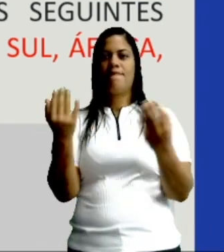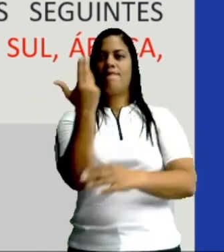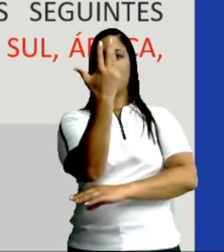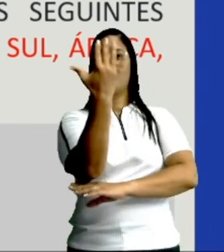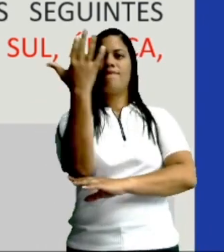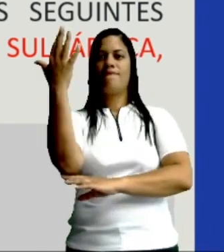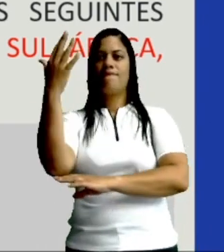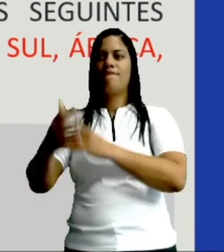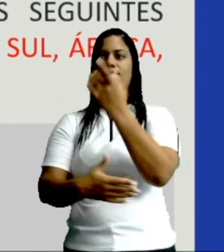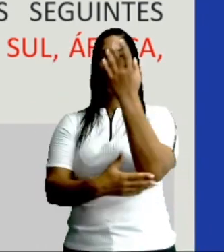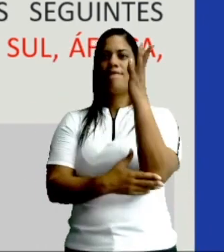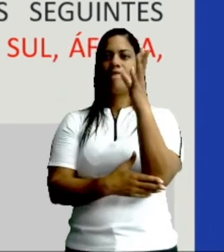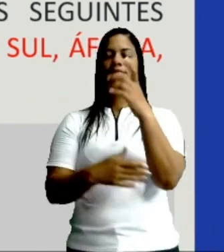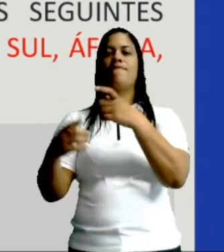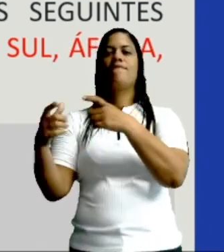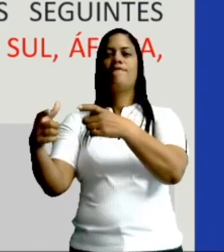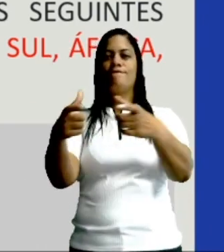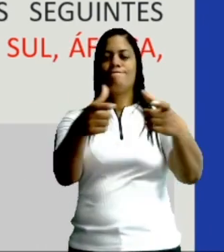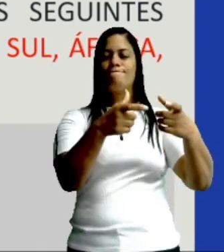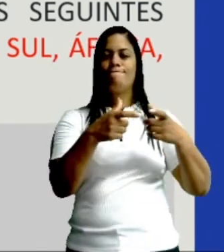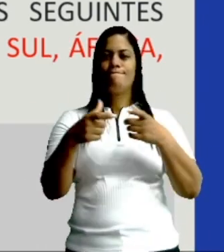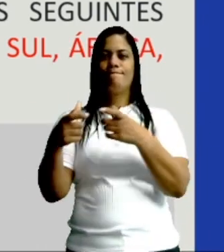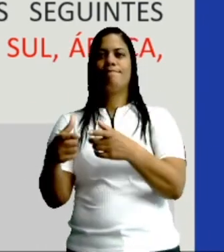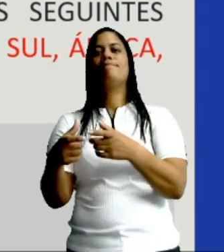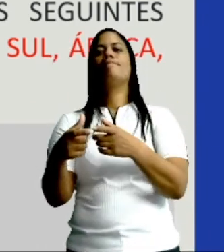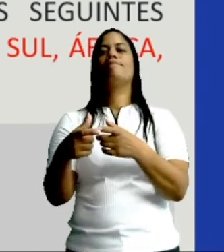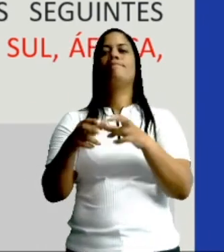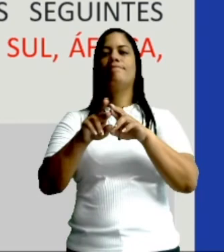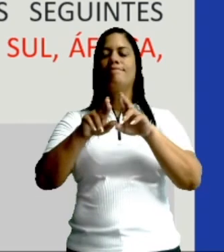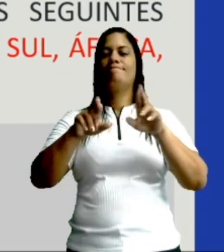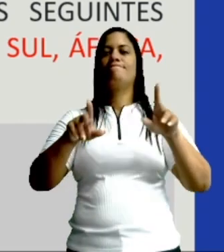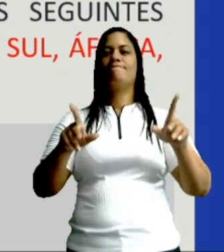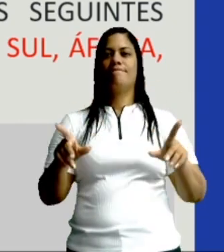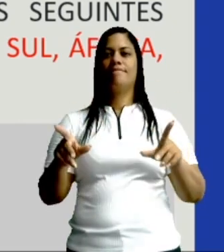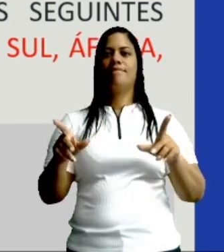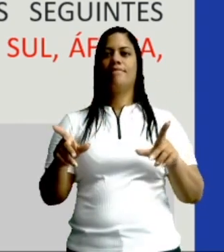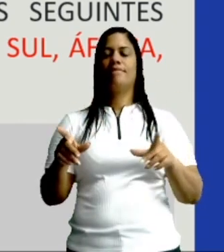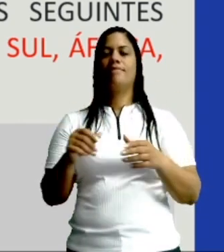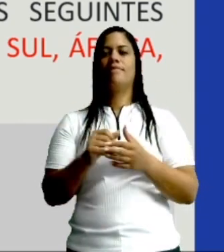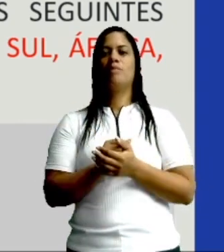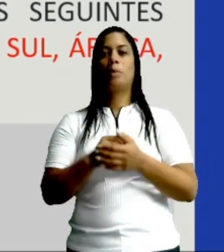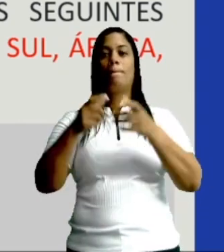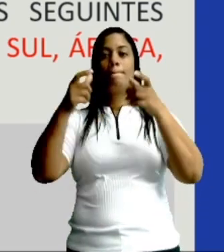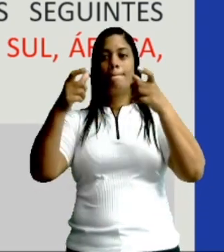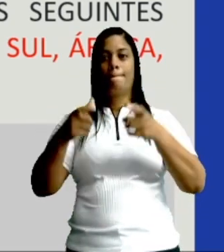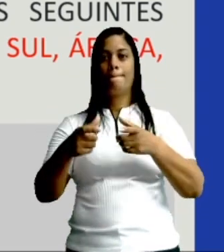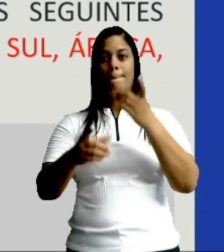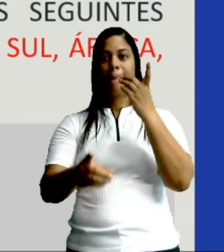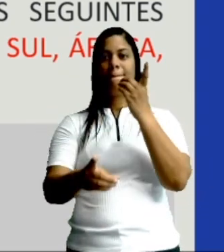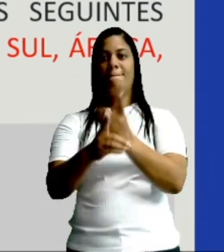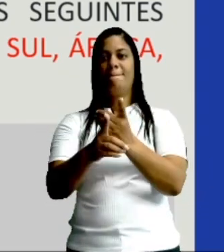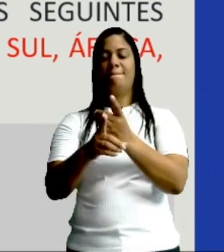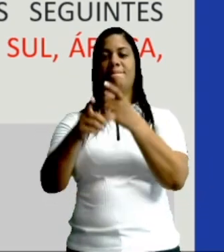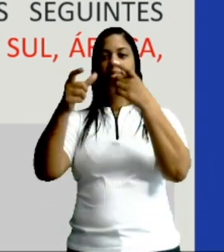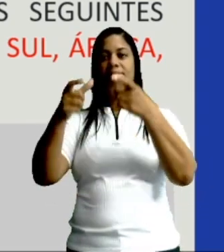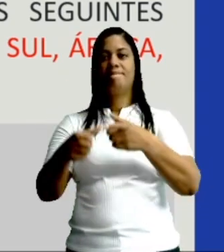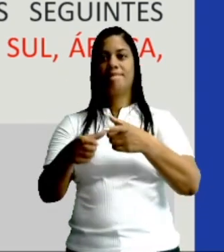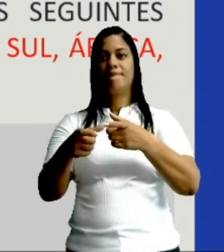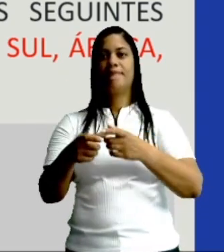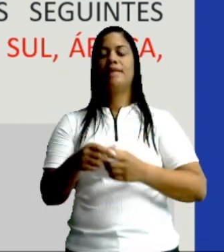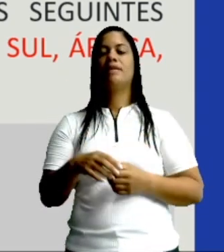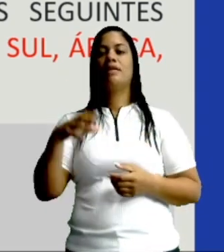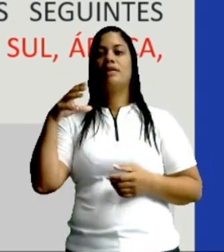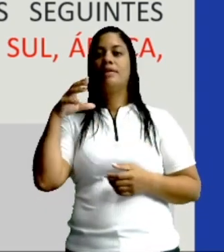e arbustos espalhados na paisagem. As savanas são situadas geograficamente em regiões de